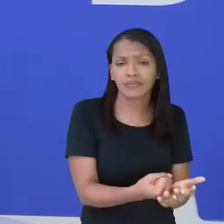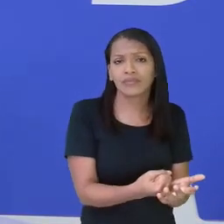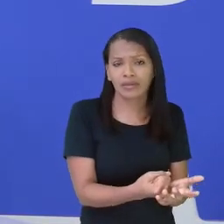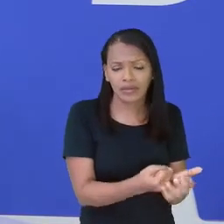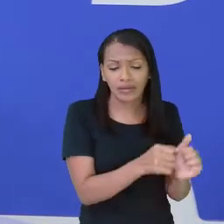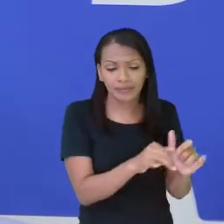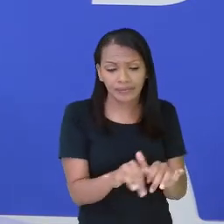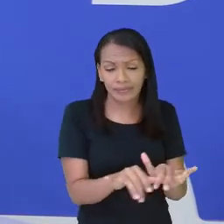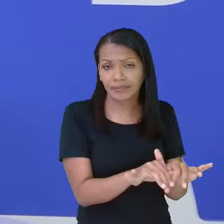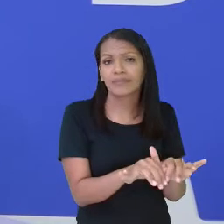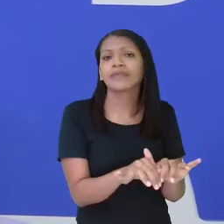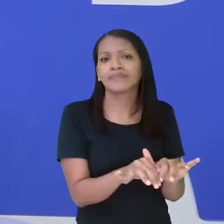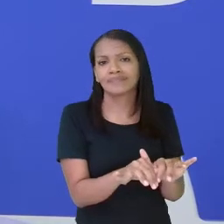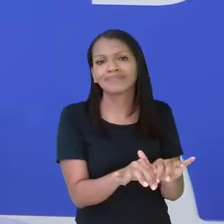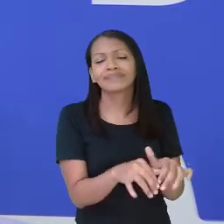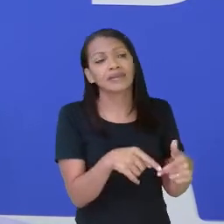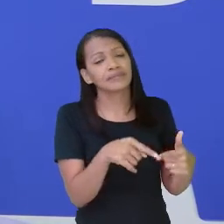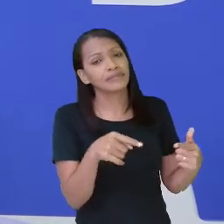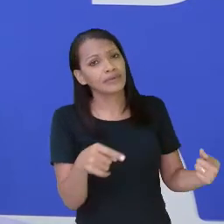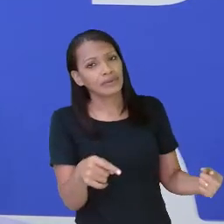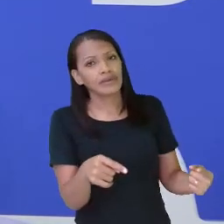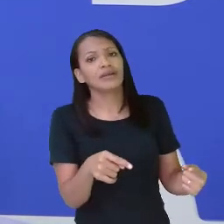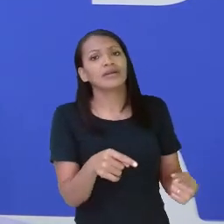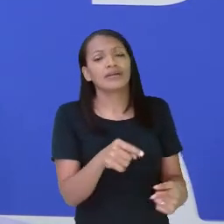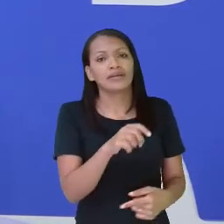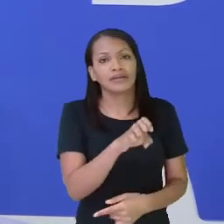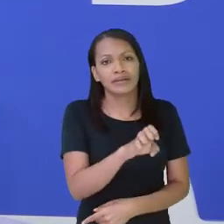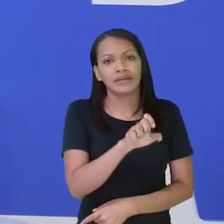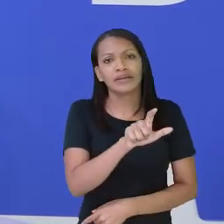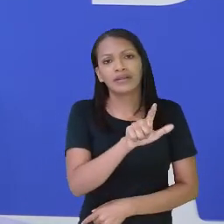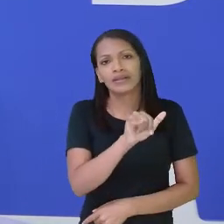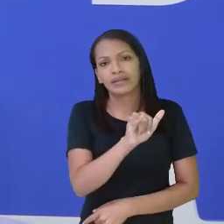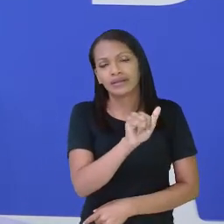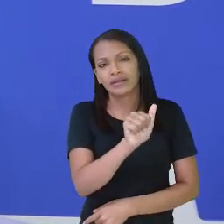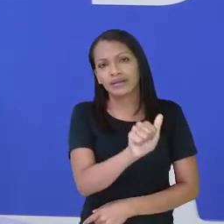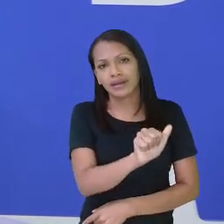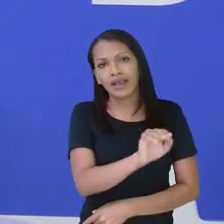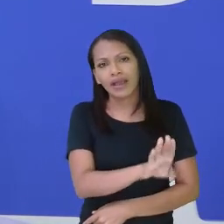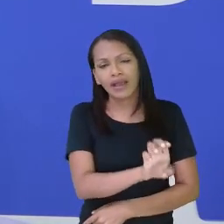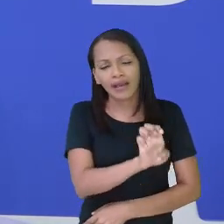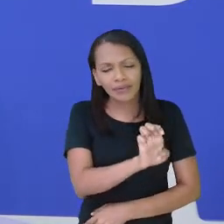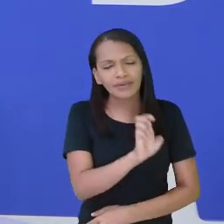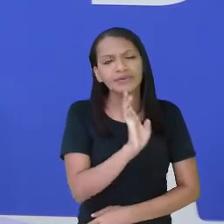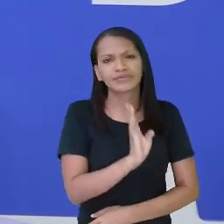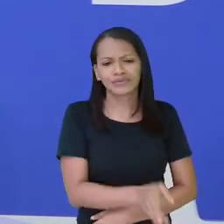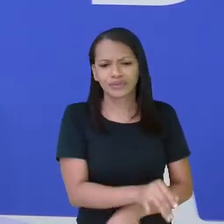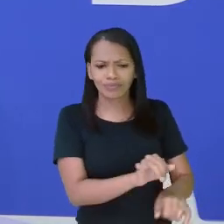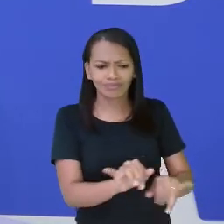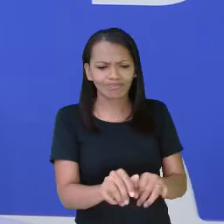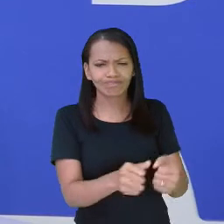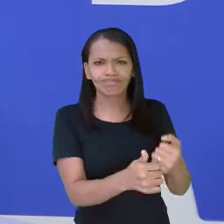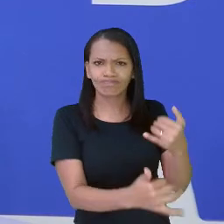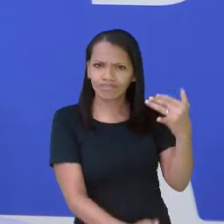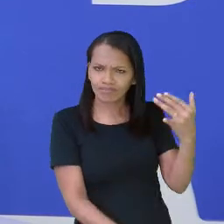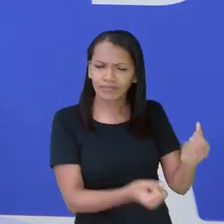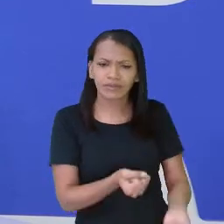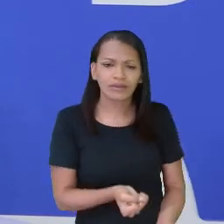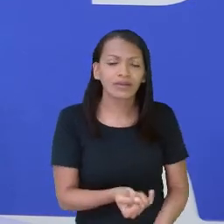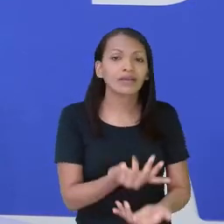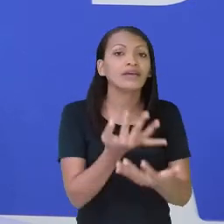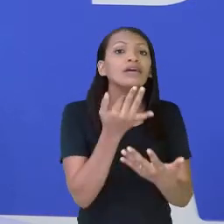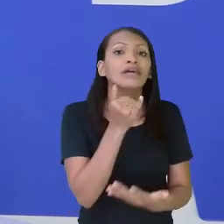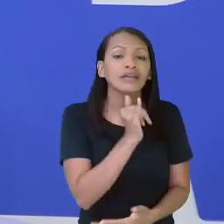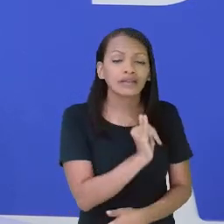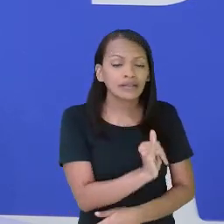já começar a interagir com a gente. Mas Eliabe já deixou um comentário bem interessante com relação ao poema. Ele disse